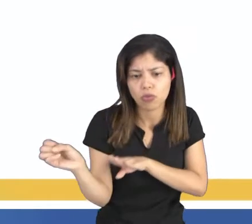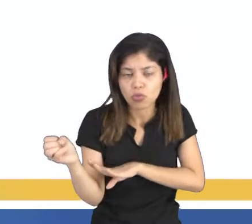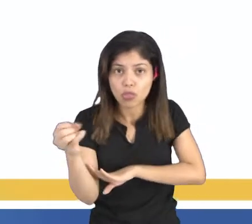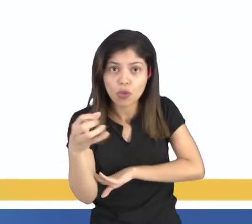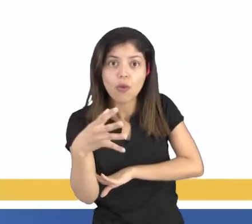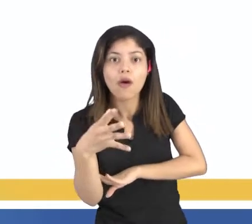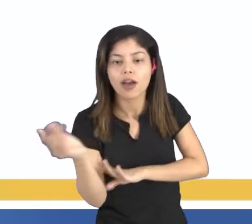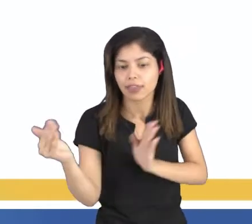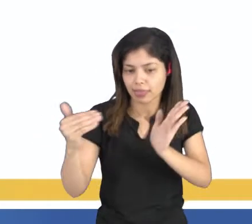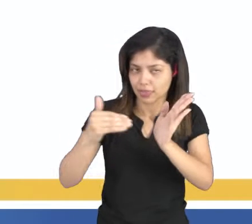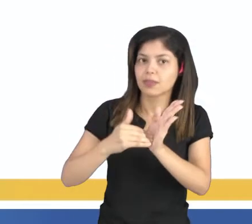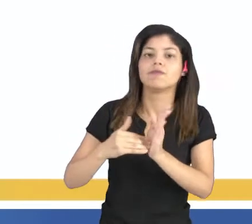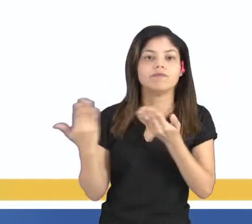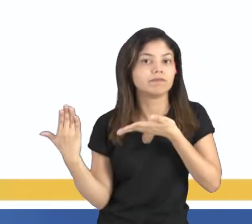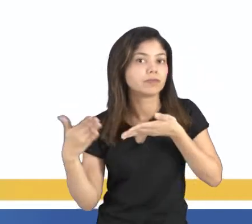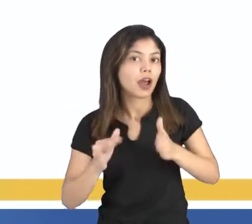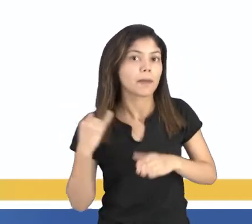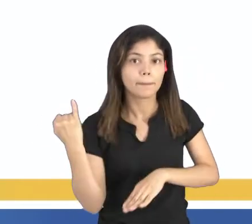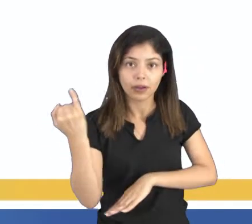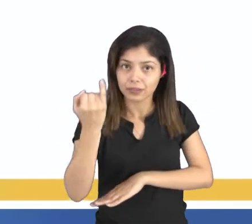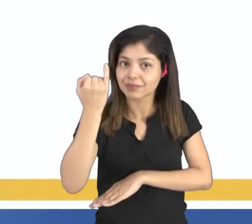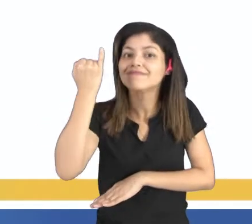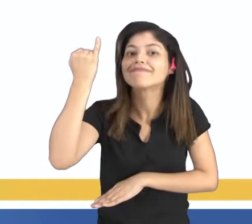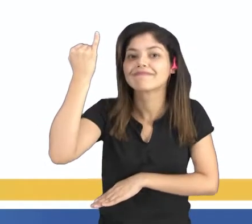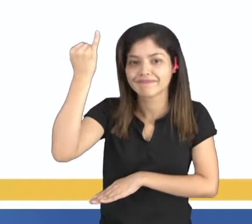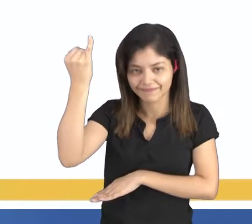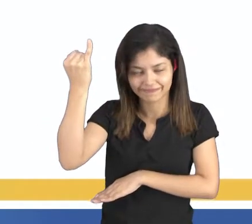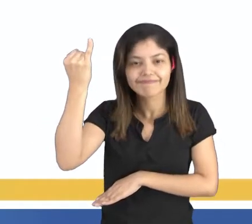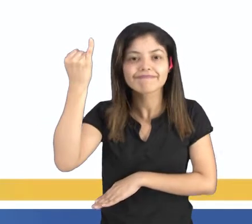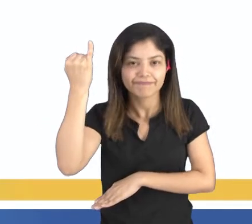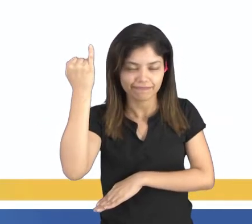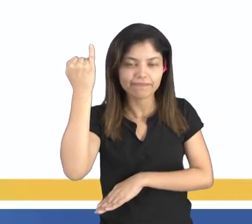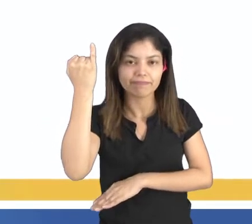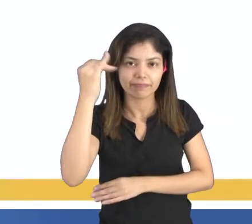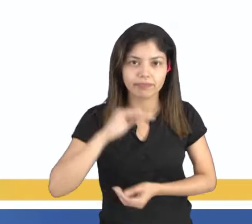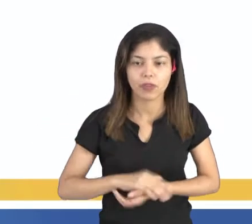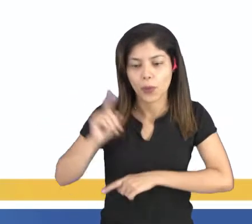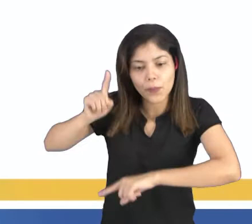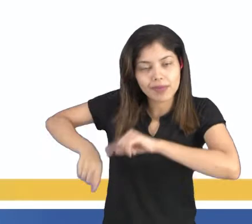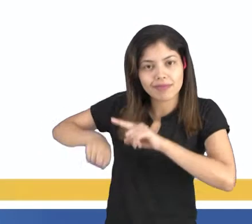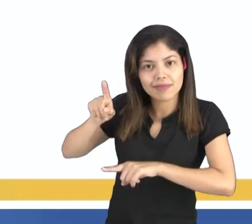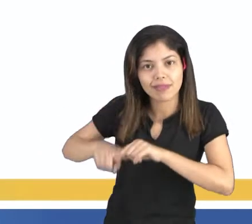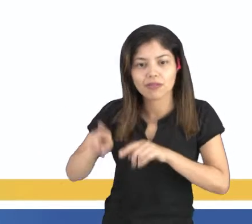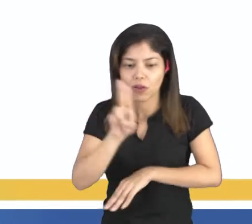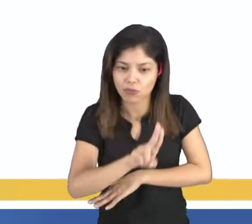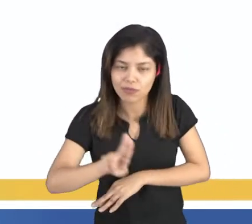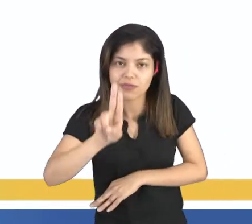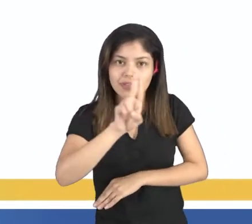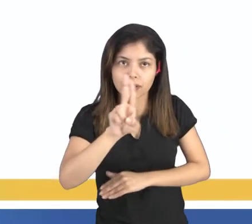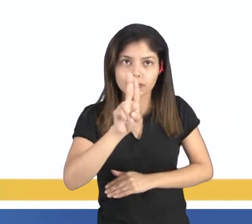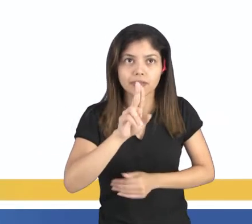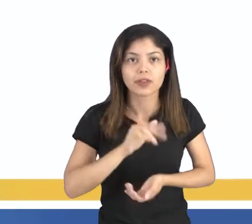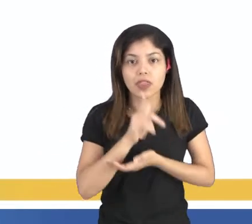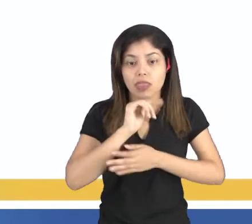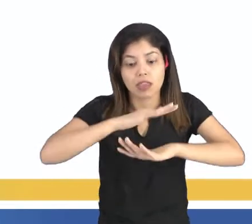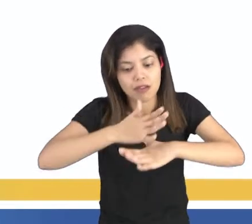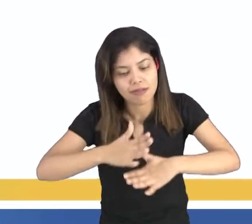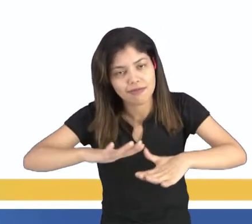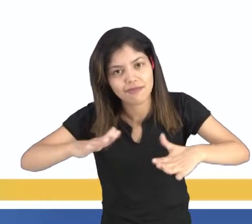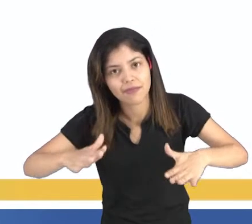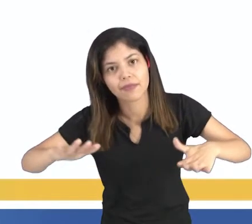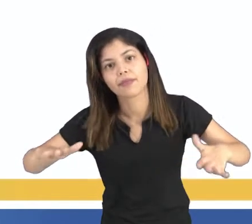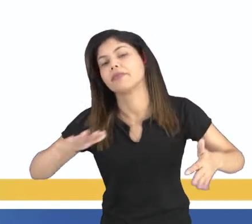nova forma até chegar a essas partículas que são importantes para esse material que está geralmente suspenso na